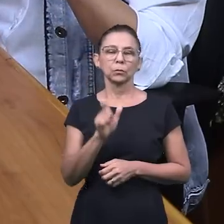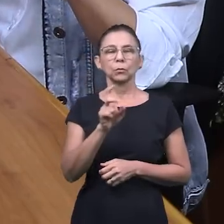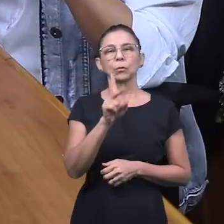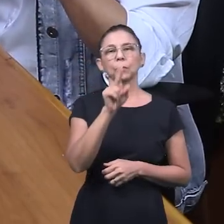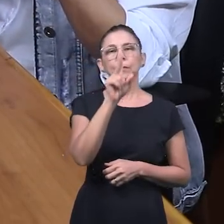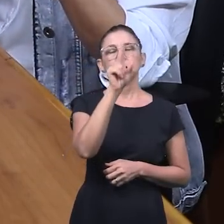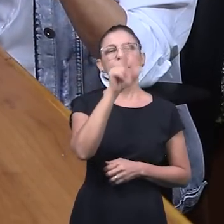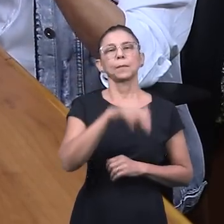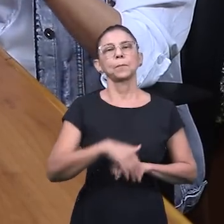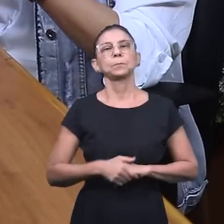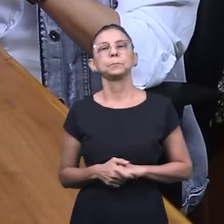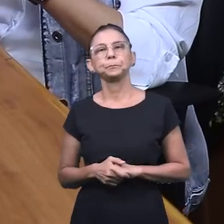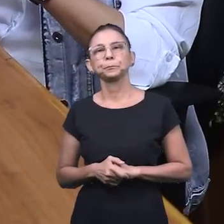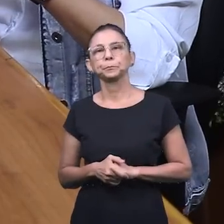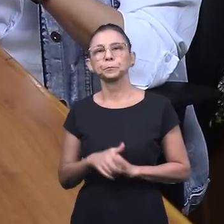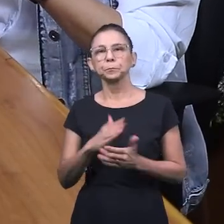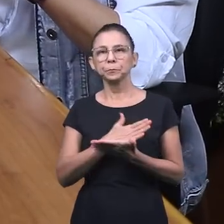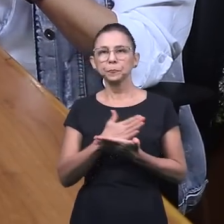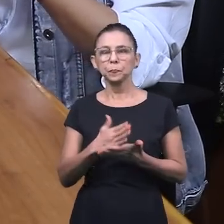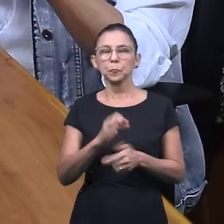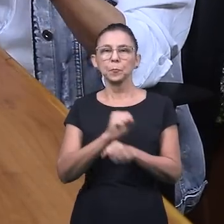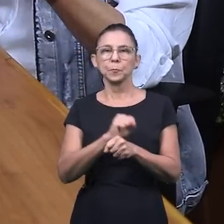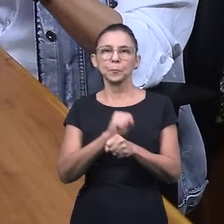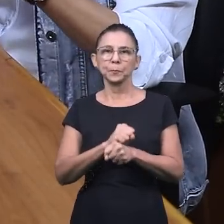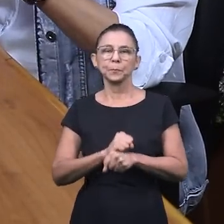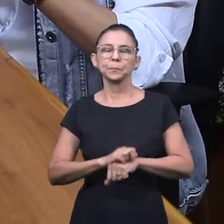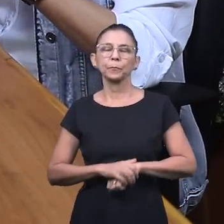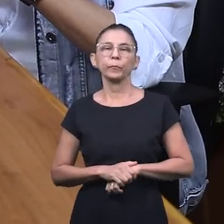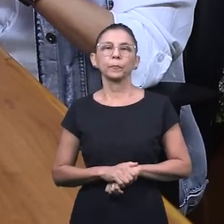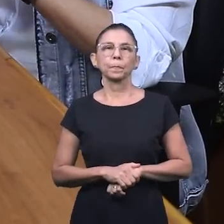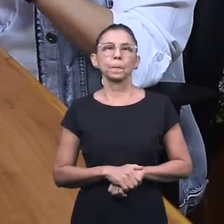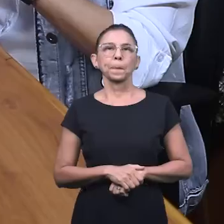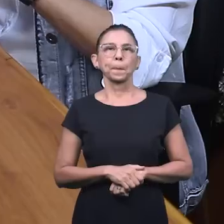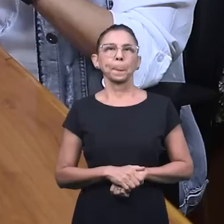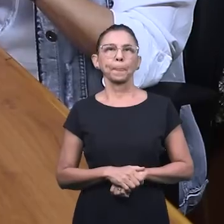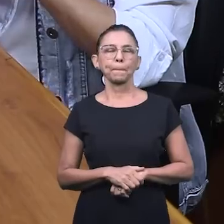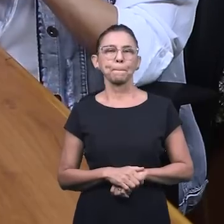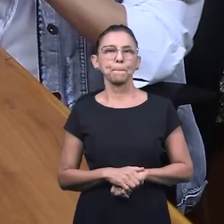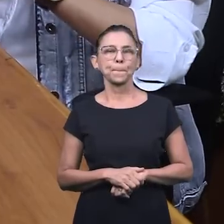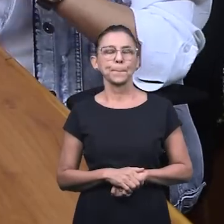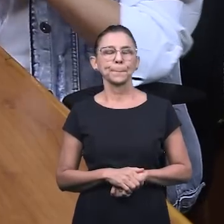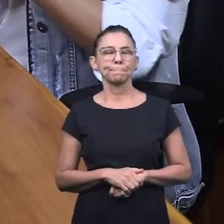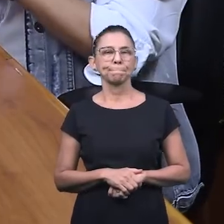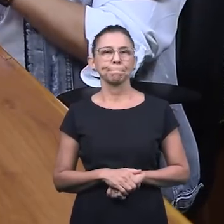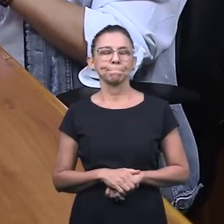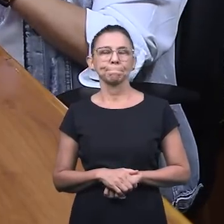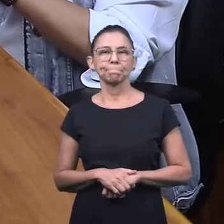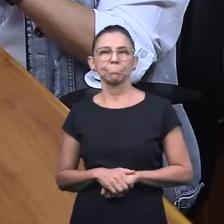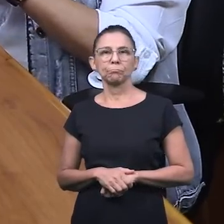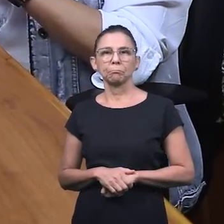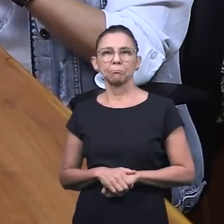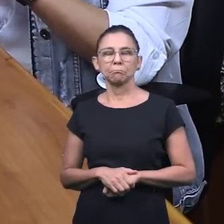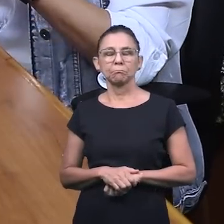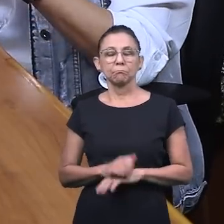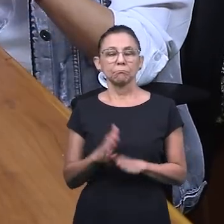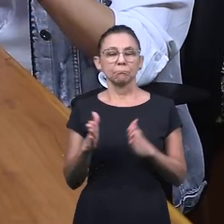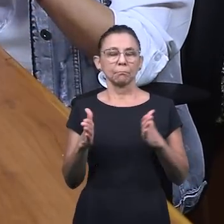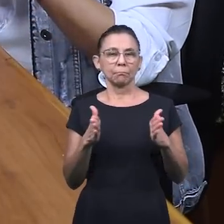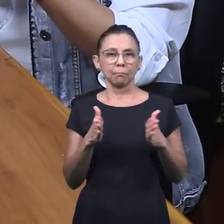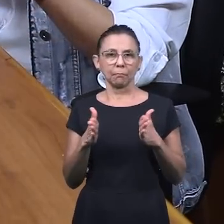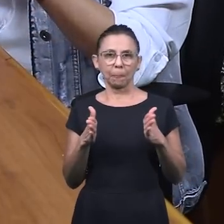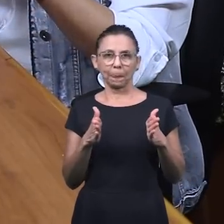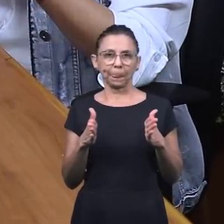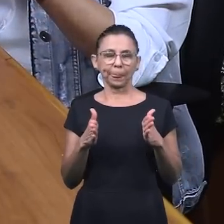o processo de aguardar a cirurgia para obter o resultado final do que seria. Esse período aí, o